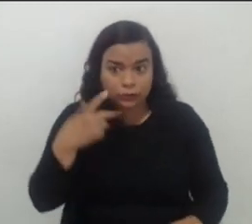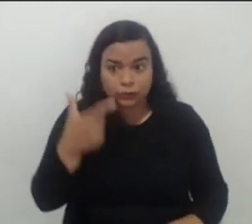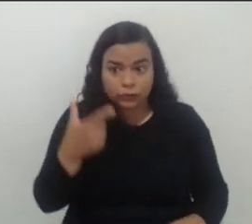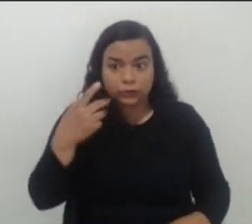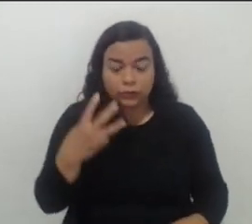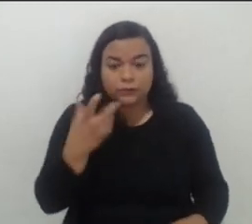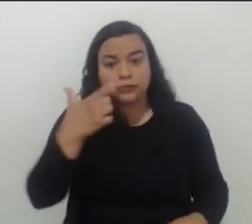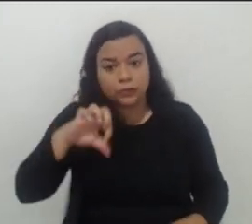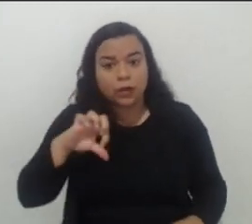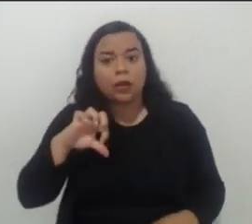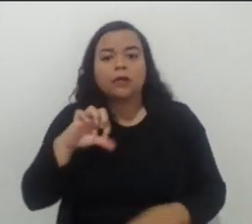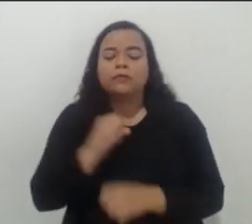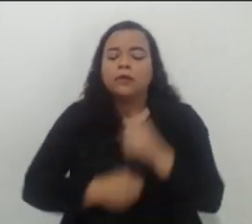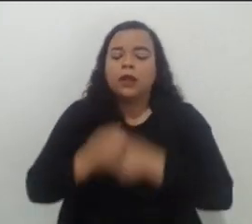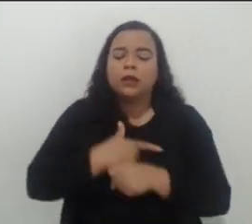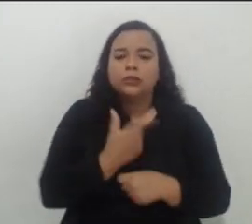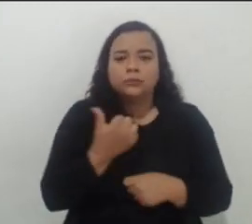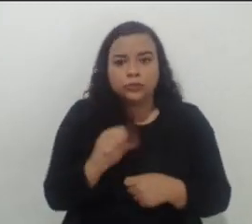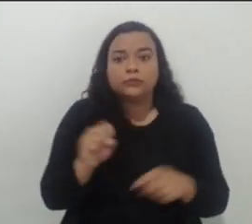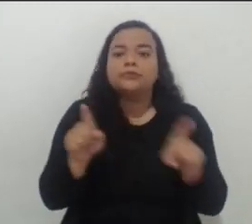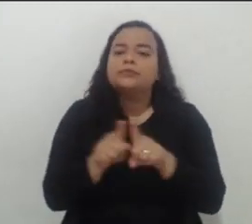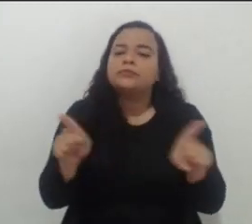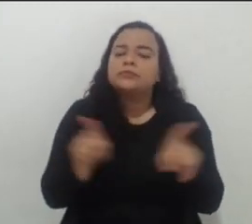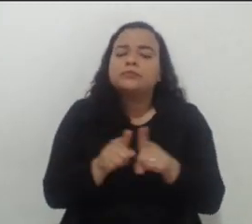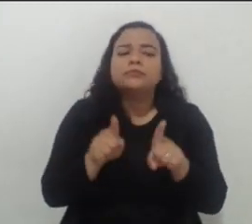080-6323-29-2018, como na reclamação